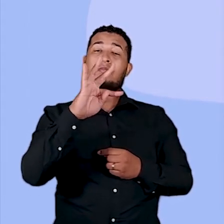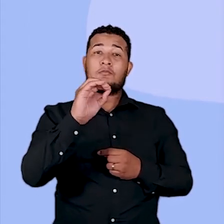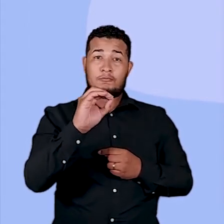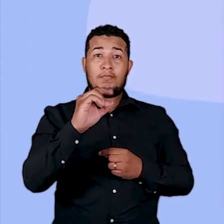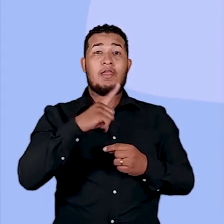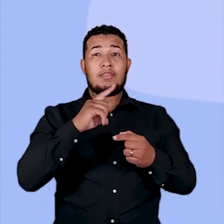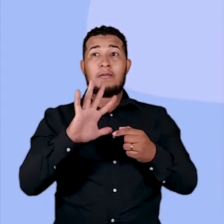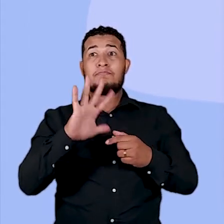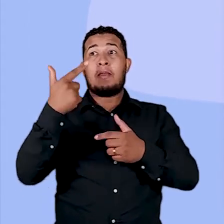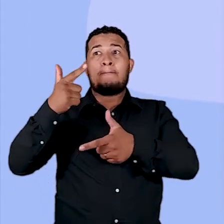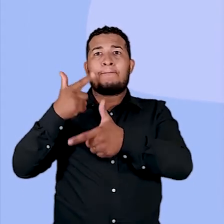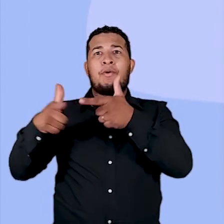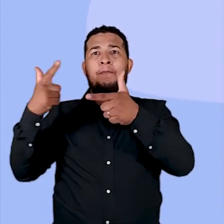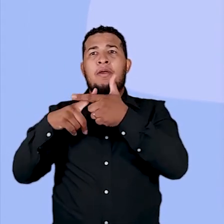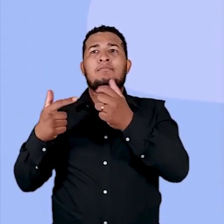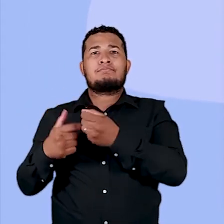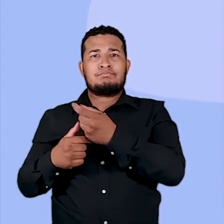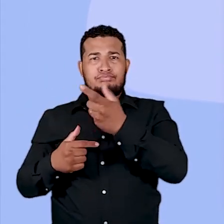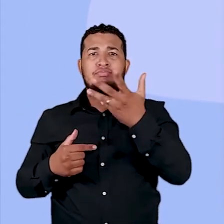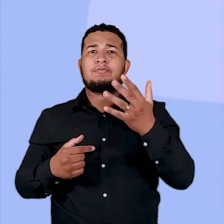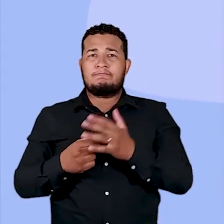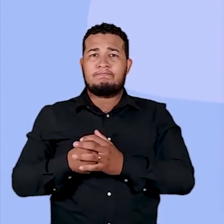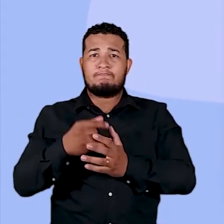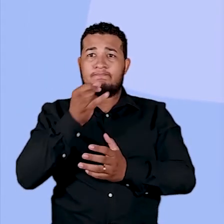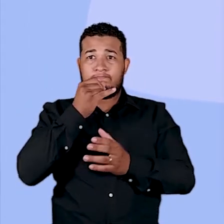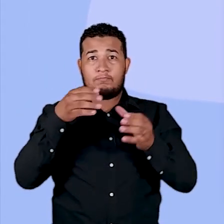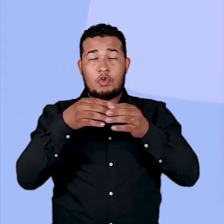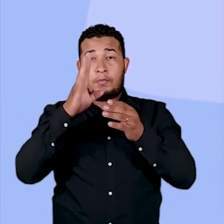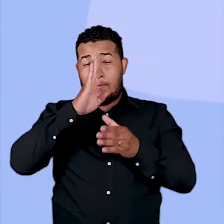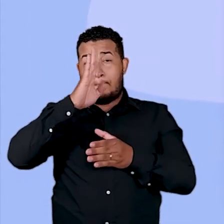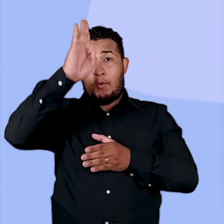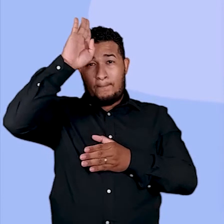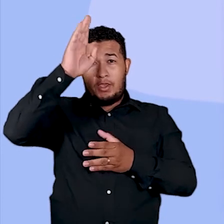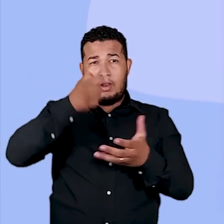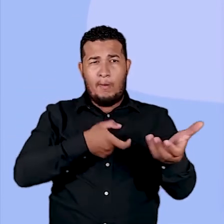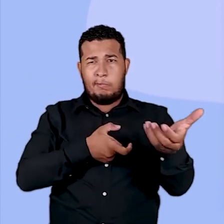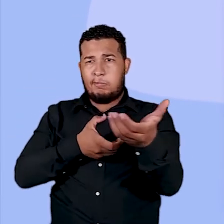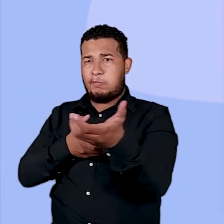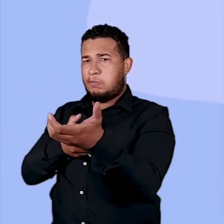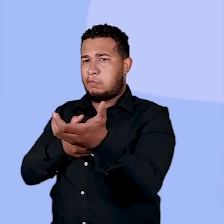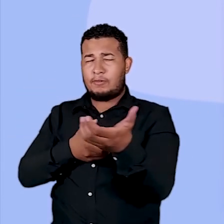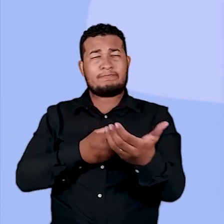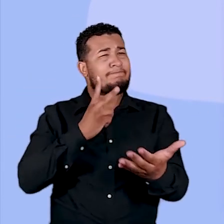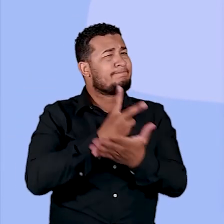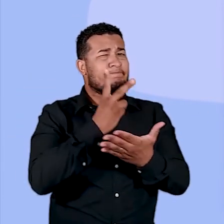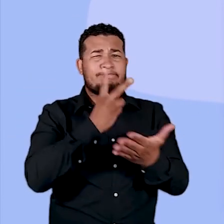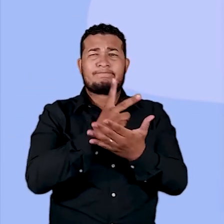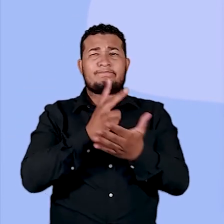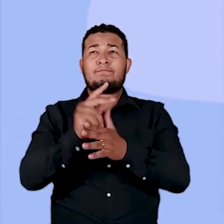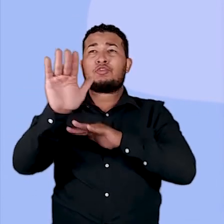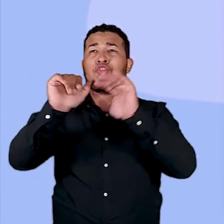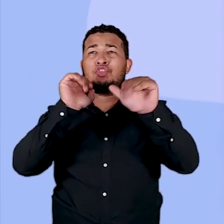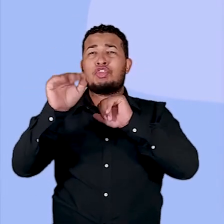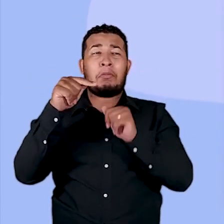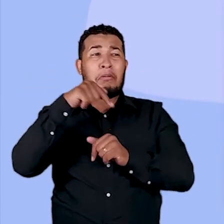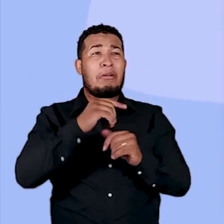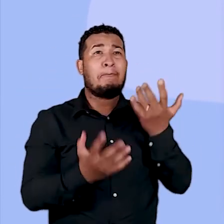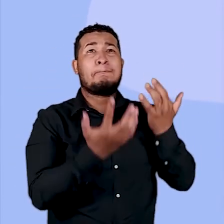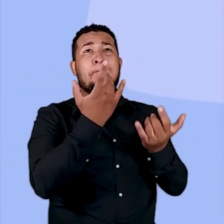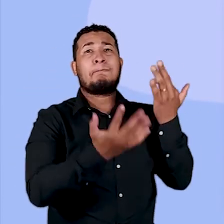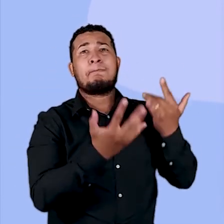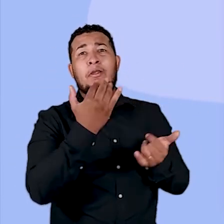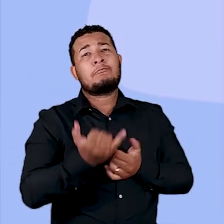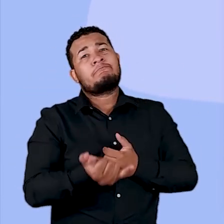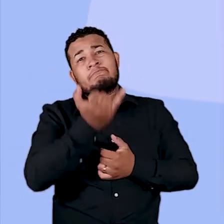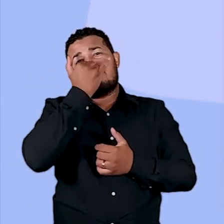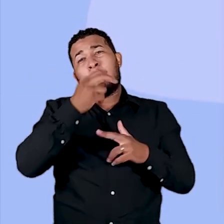ele provoca diversos problemas. O corpo de bombeiro, por exemplo, é chamado diversas vezes nas residências para apagar incêndios, e